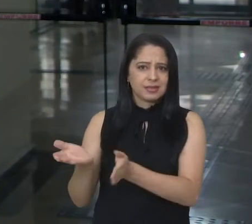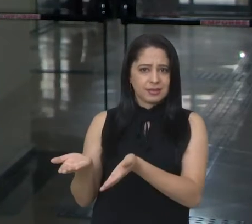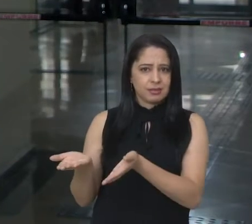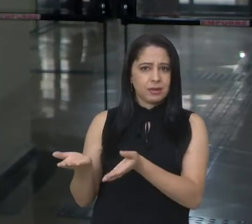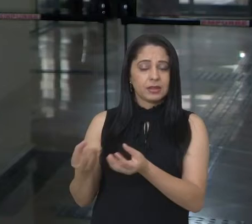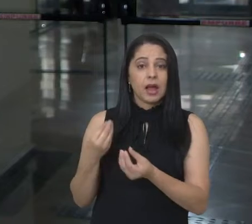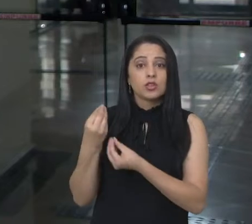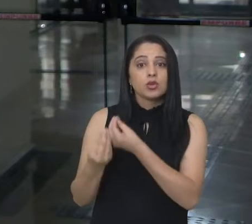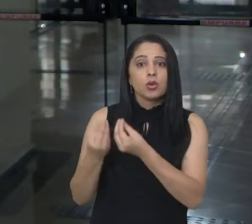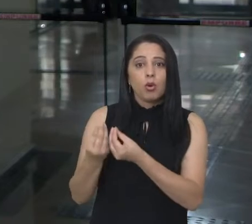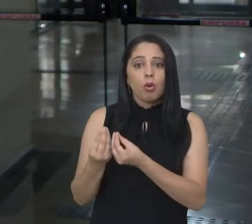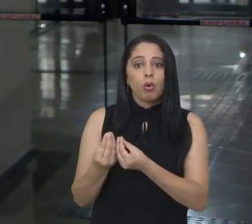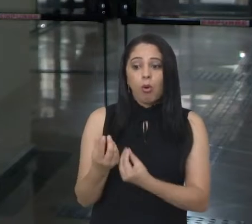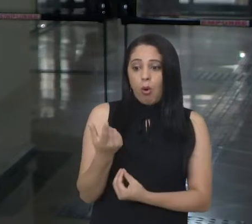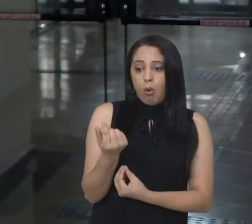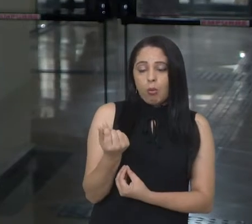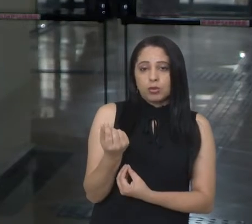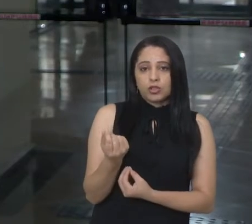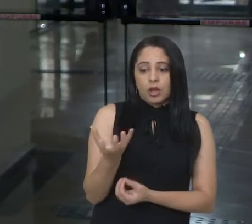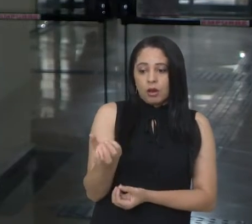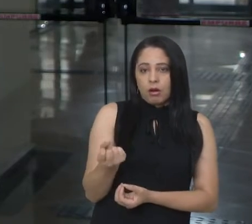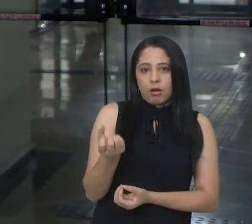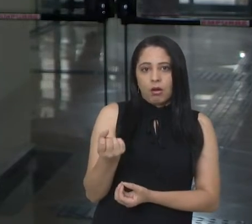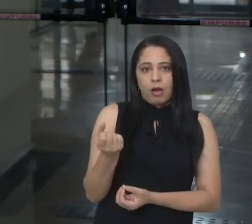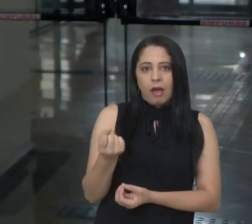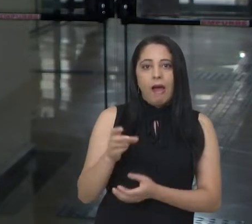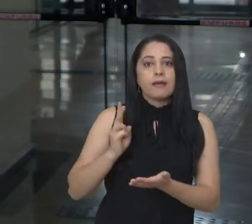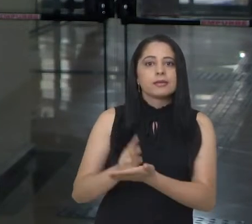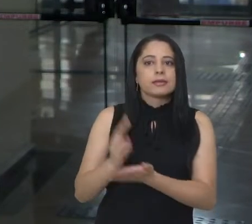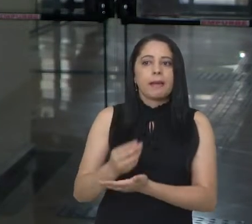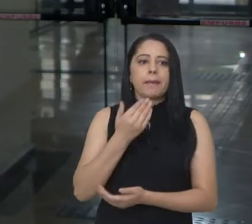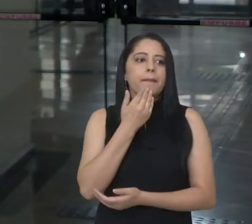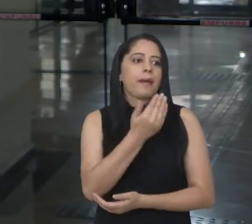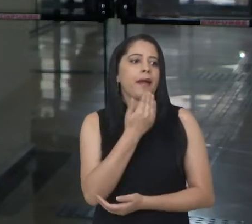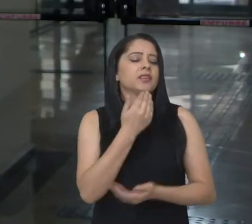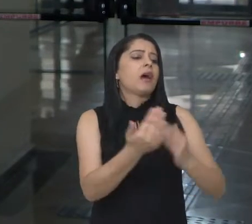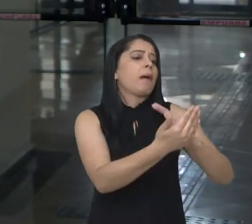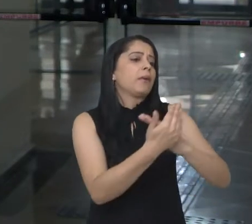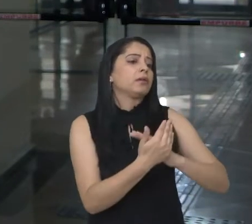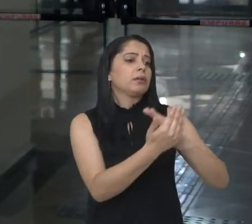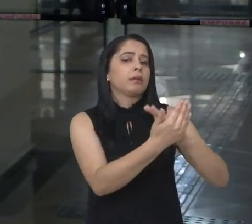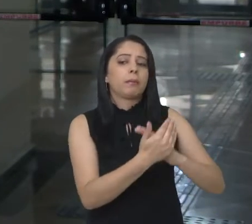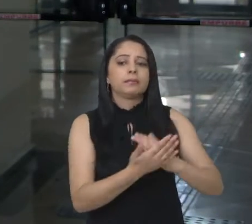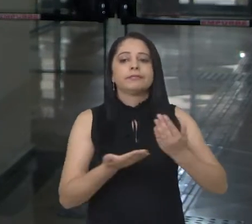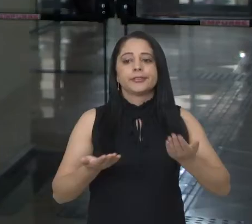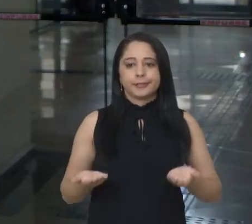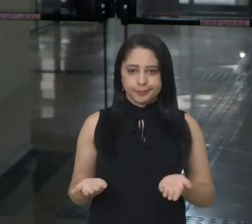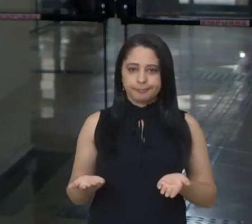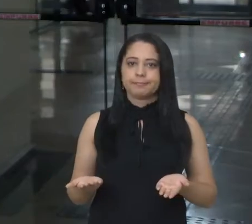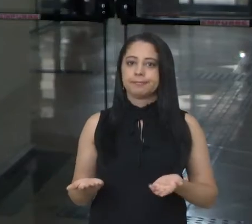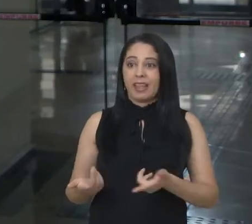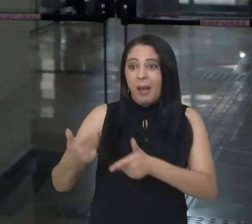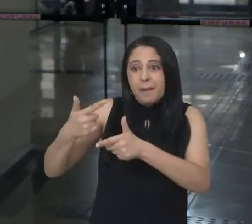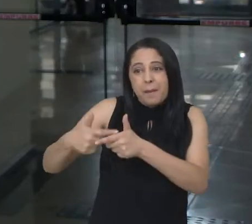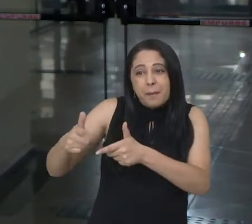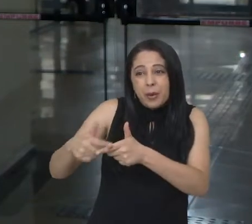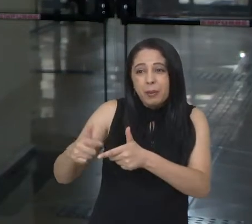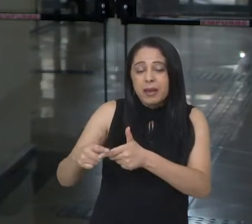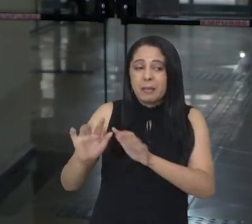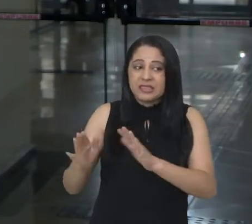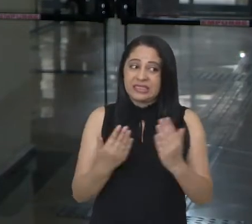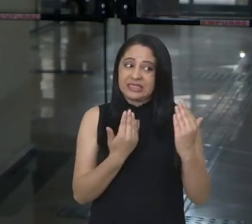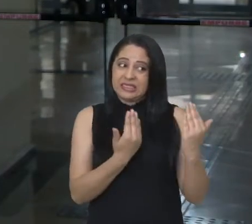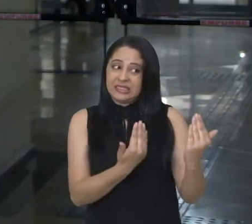de acessar o caixa e sempre que tem que pedir para alguém estar ajudando e tem um problema